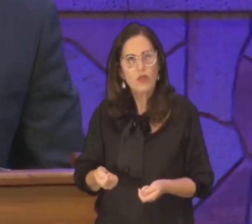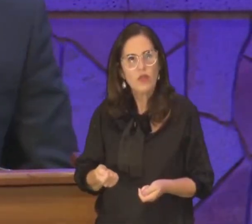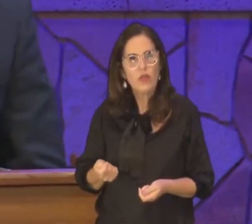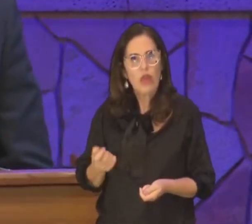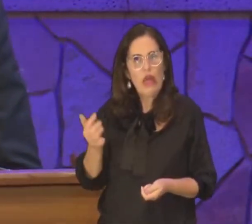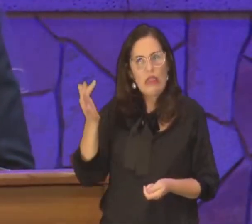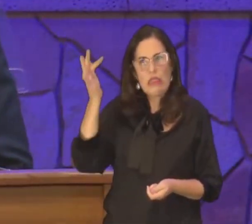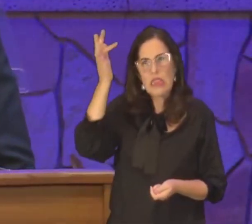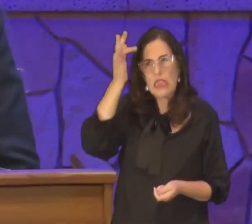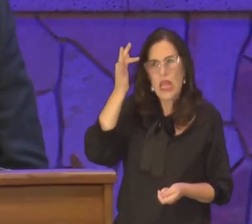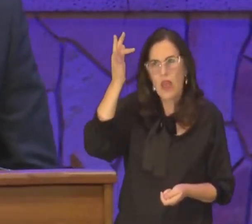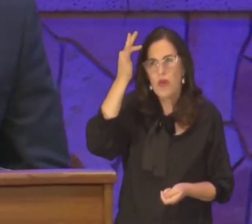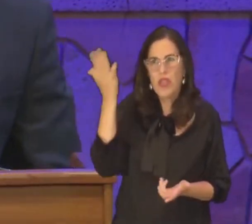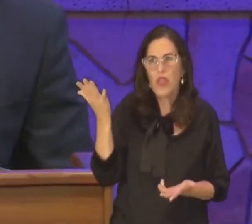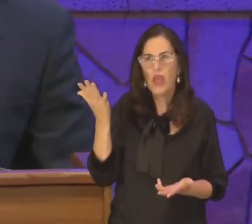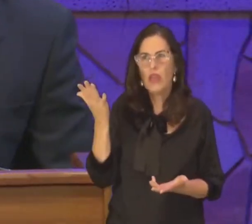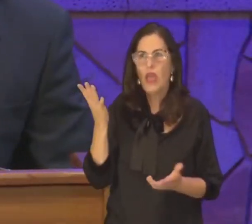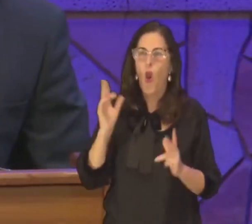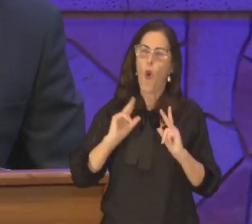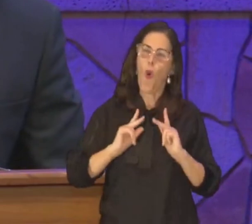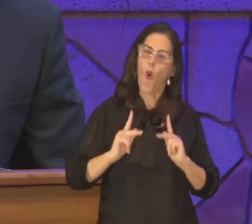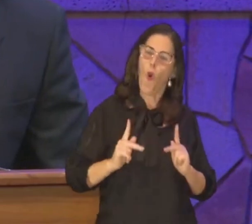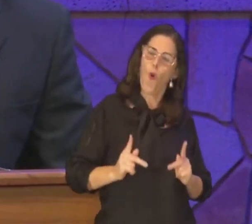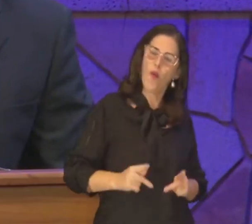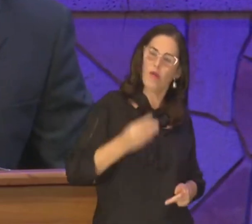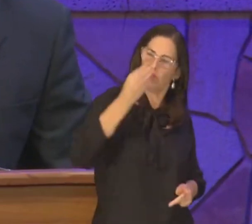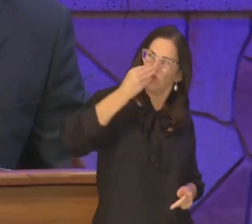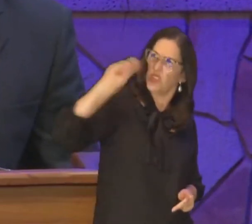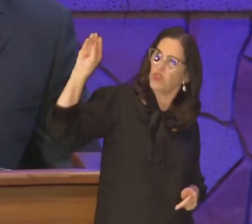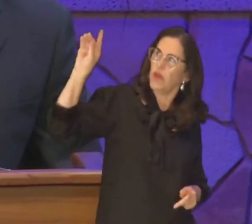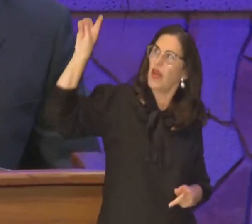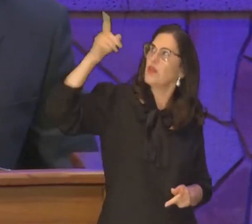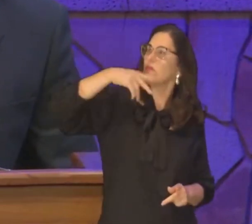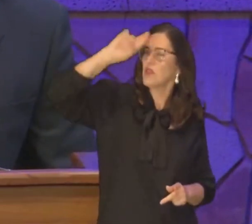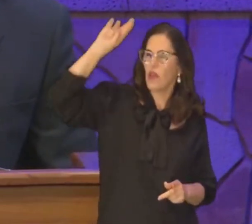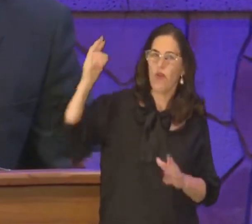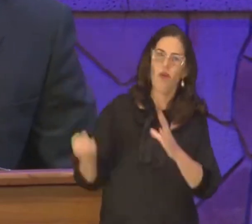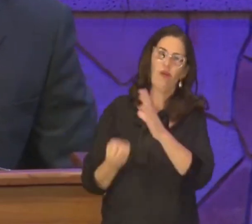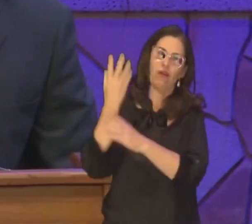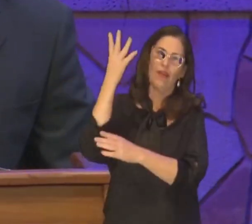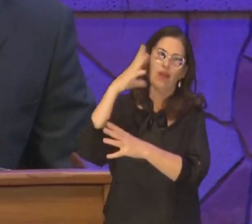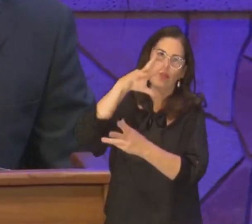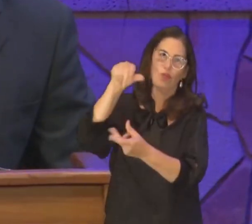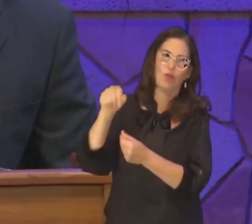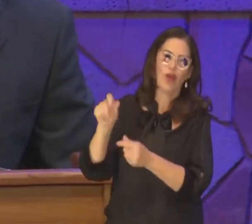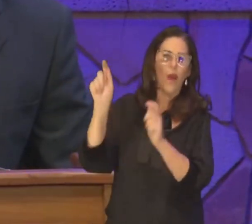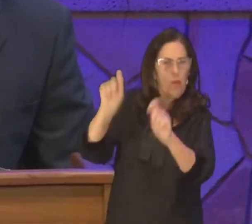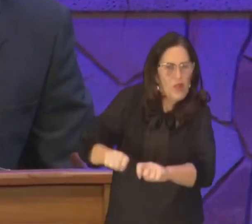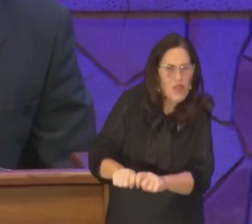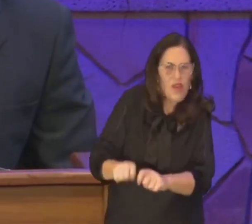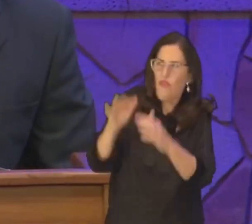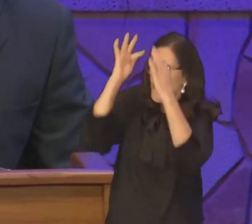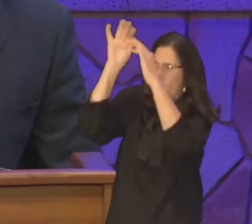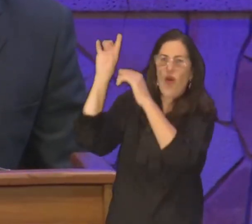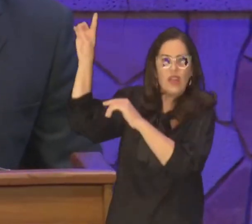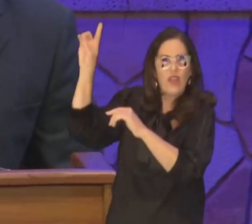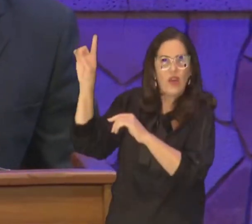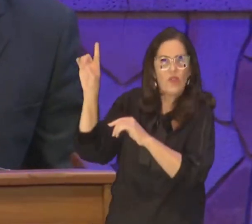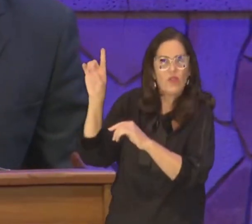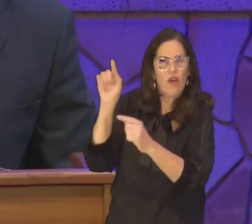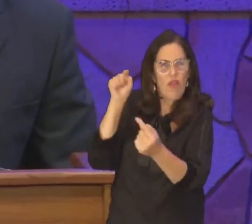Teorias extremamente humanizadas que desprezam o Criador. Será possível ser fiel a Deus nesse